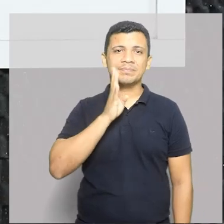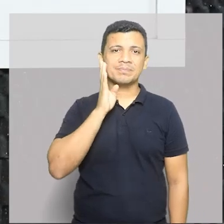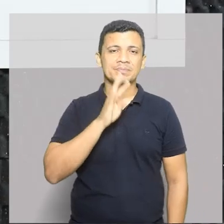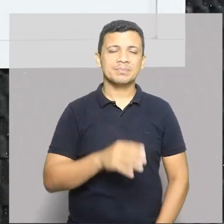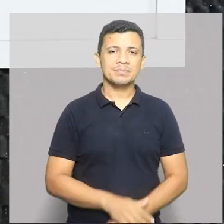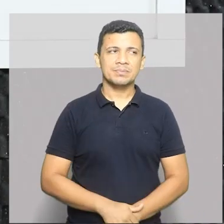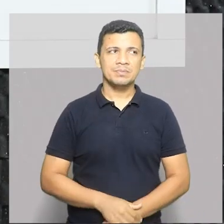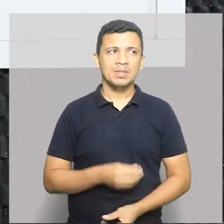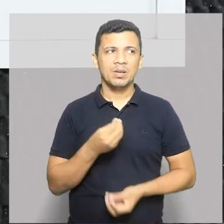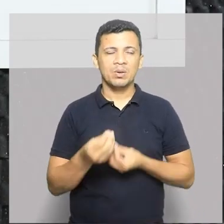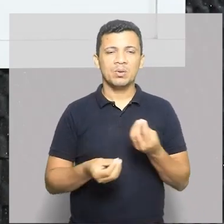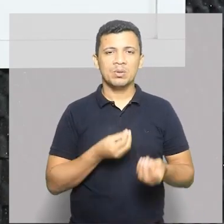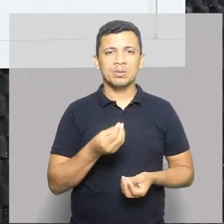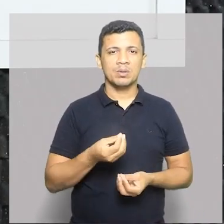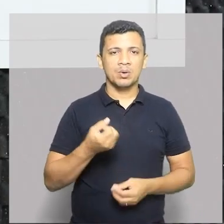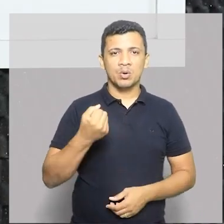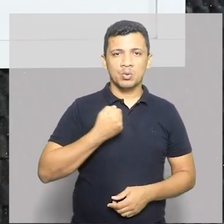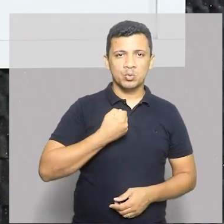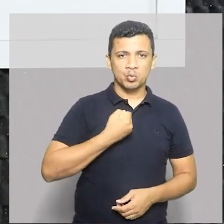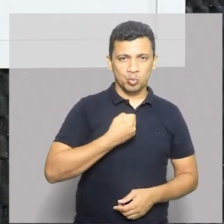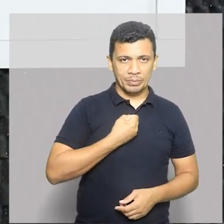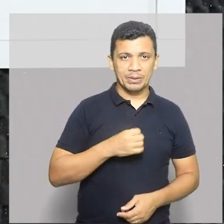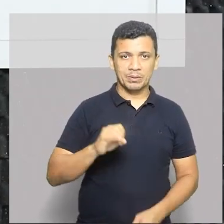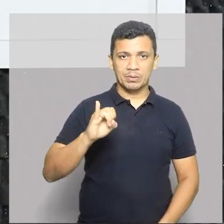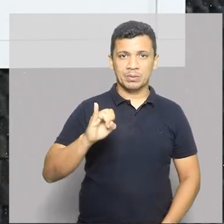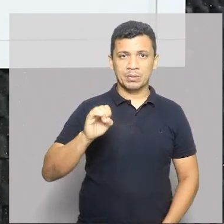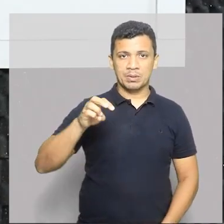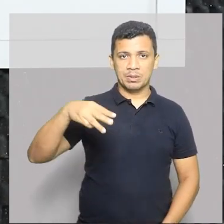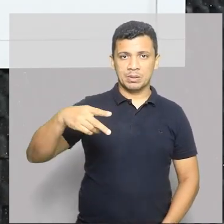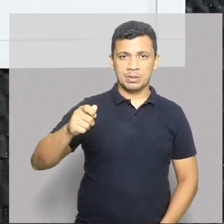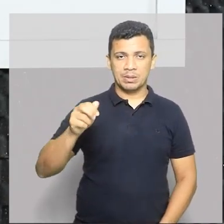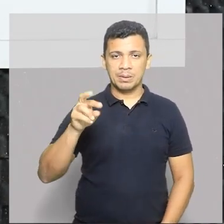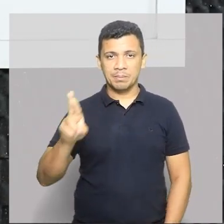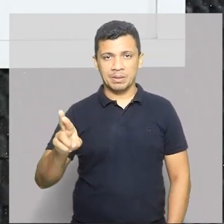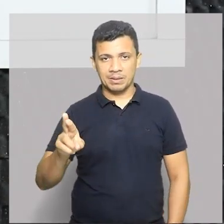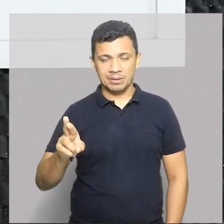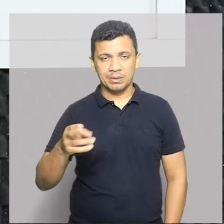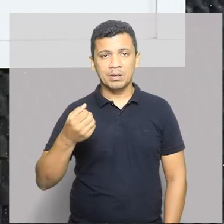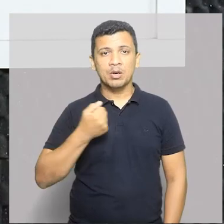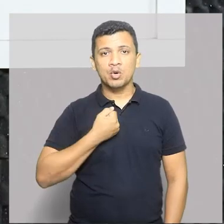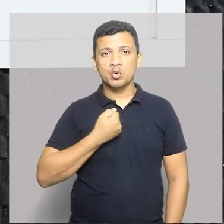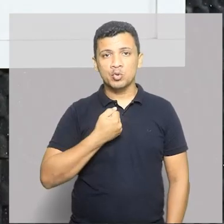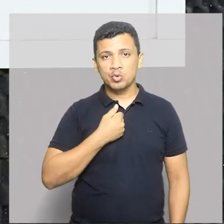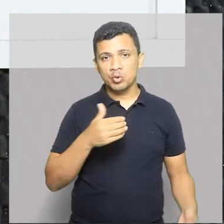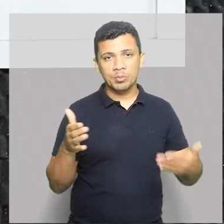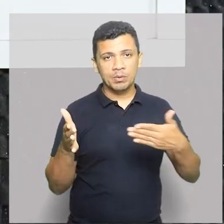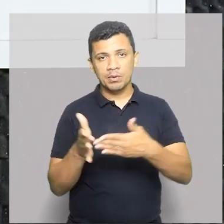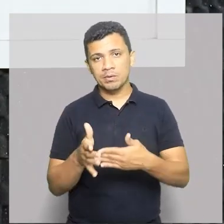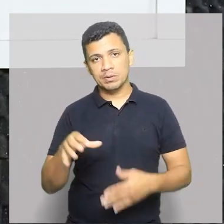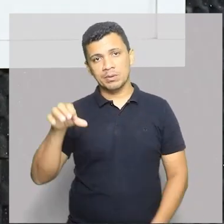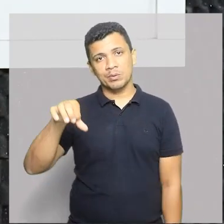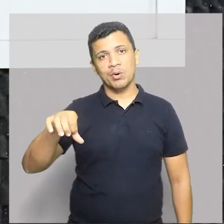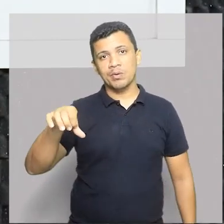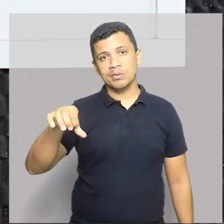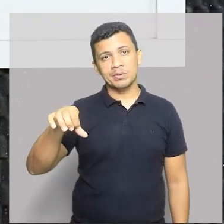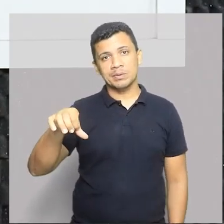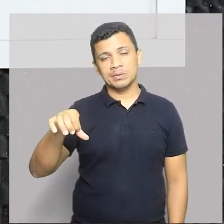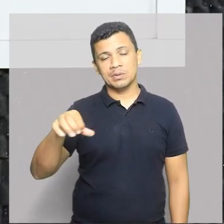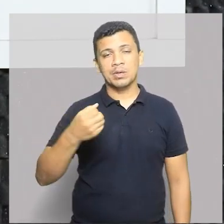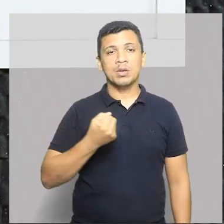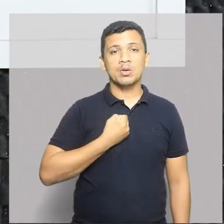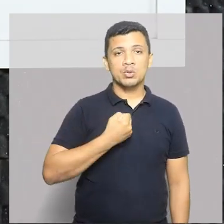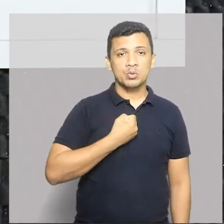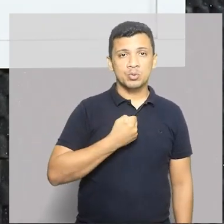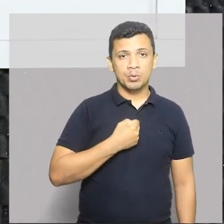o expoente é ímpar, o número termina em 9. Quando o expoente